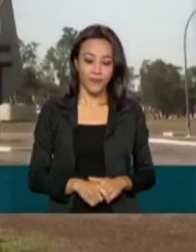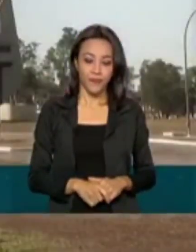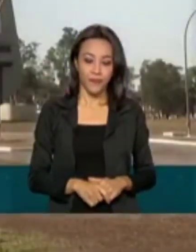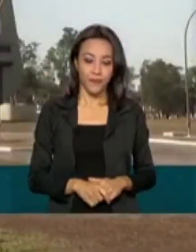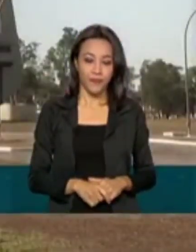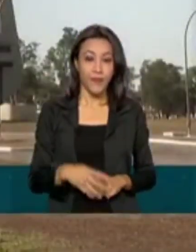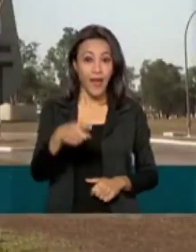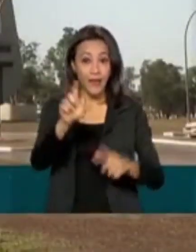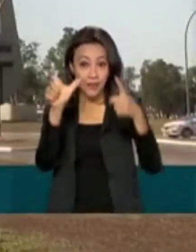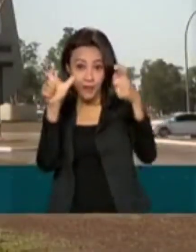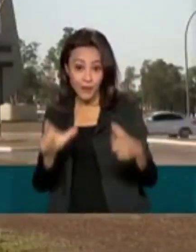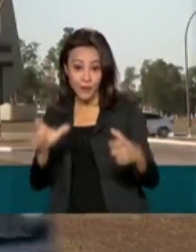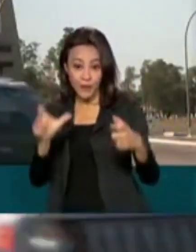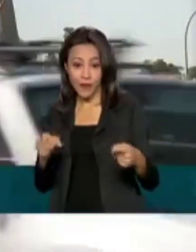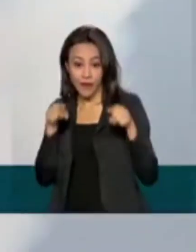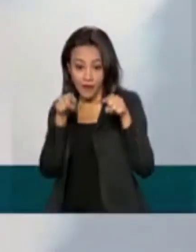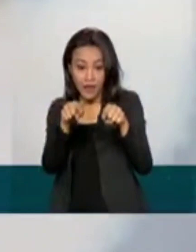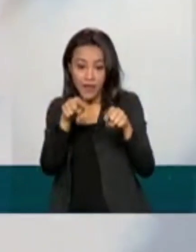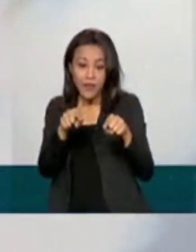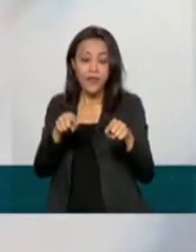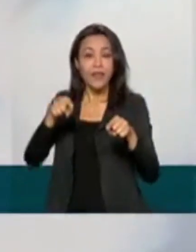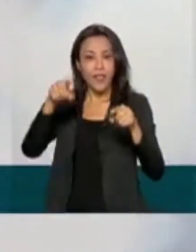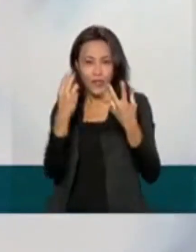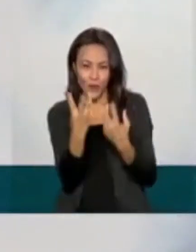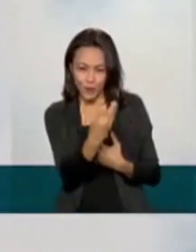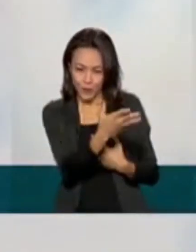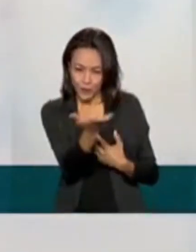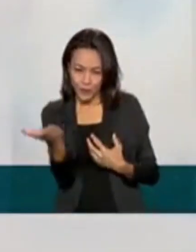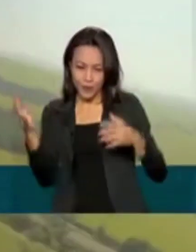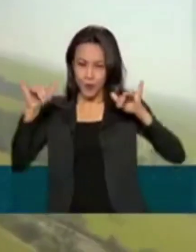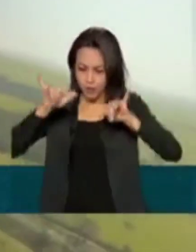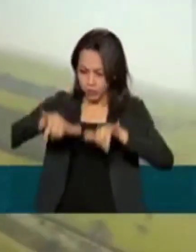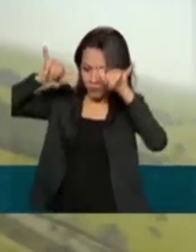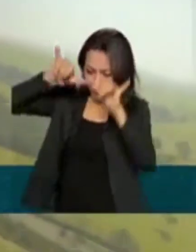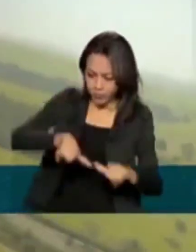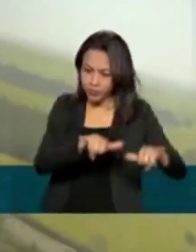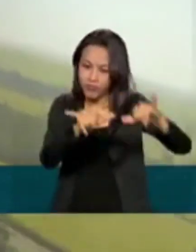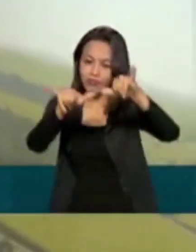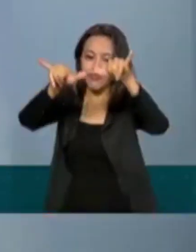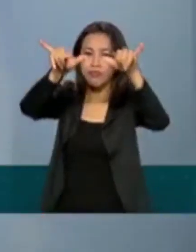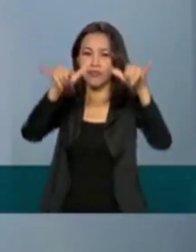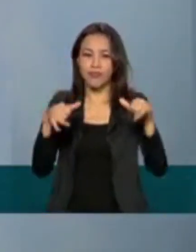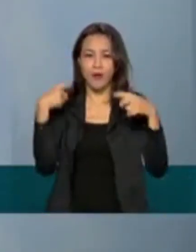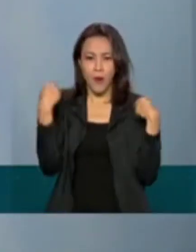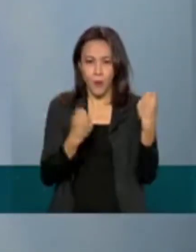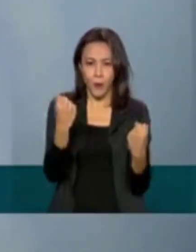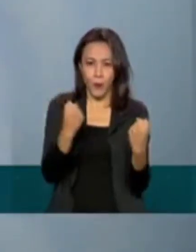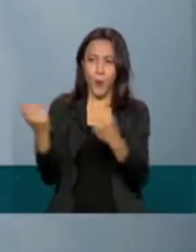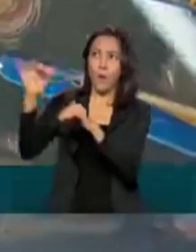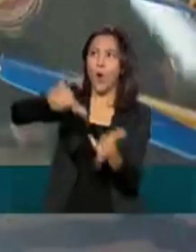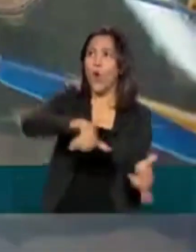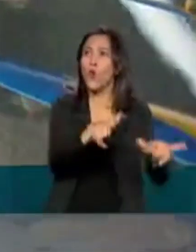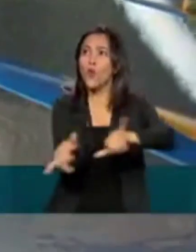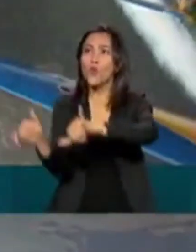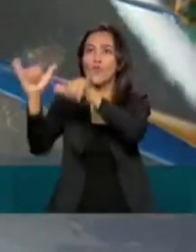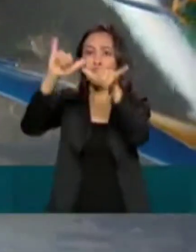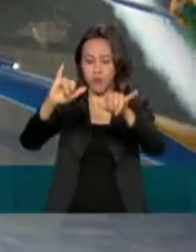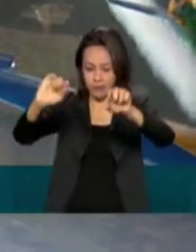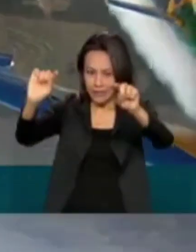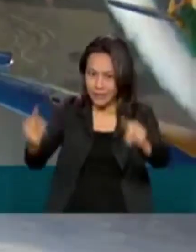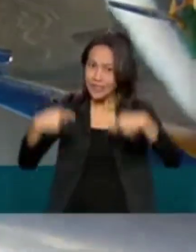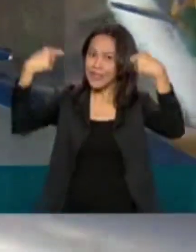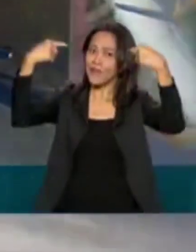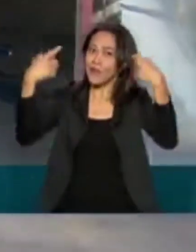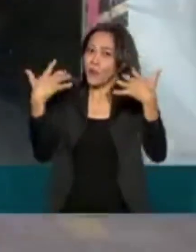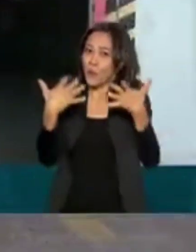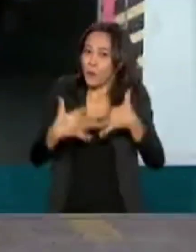É na Academia da Força Aérea que a Esquadrilha da Fumaça reúne pilotos e aeronaves em acrobacias que desafiam a